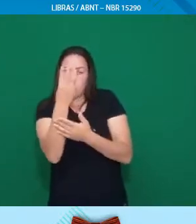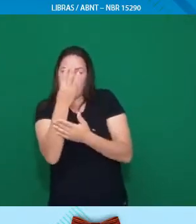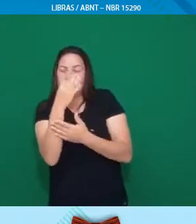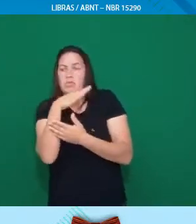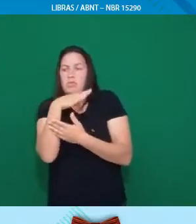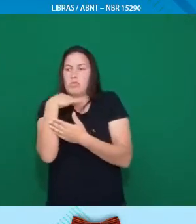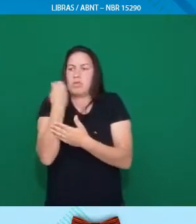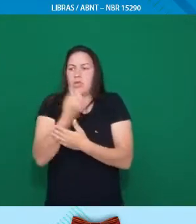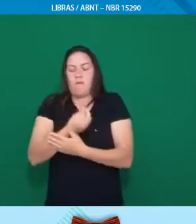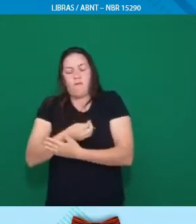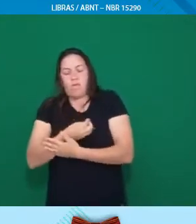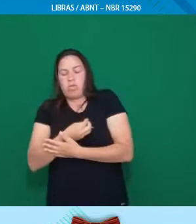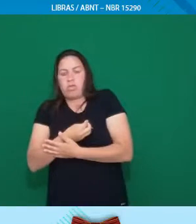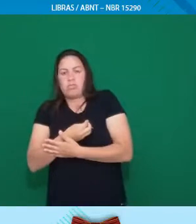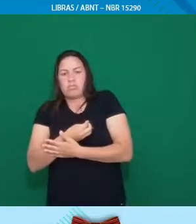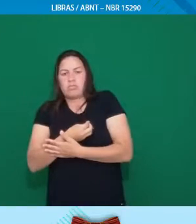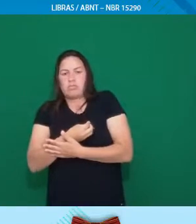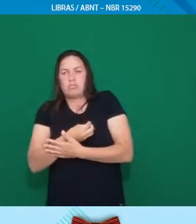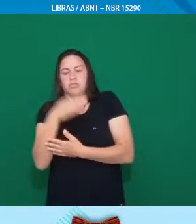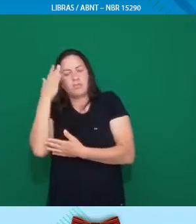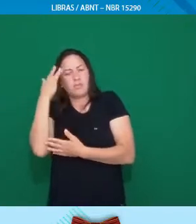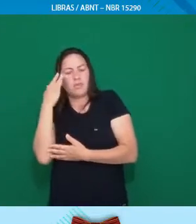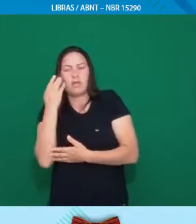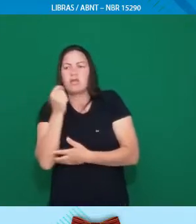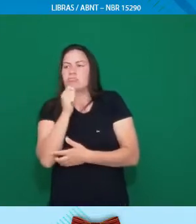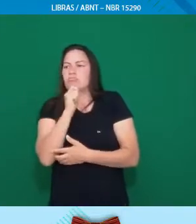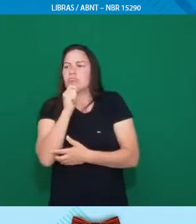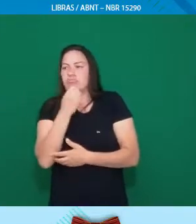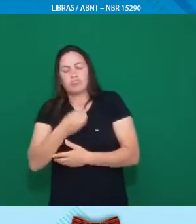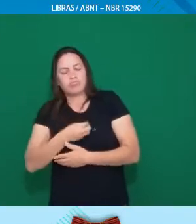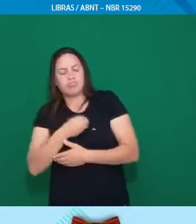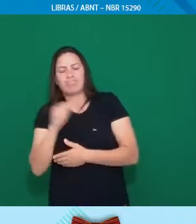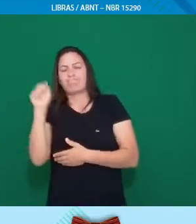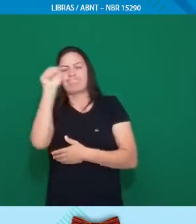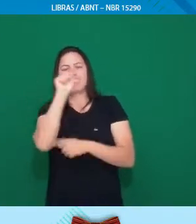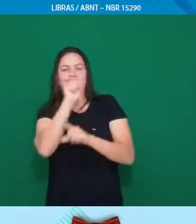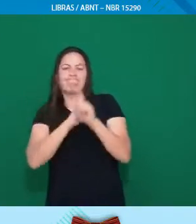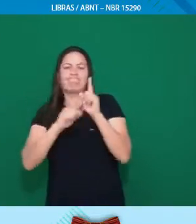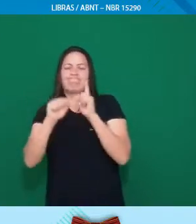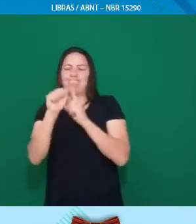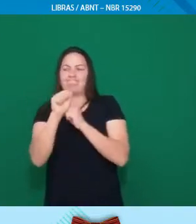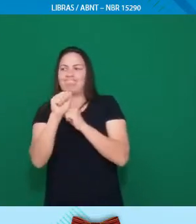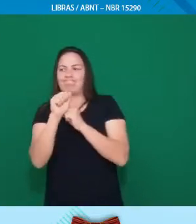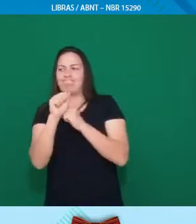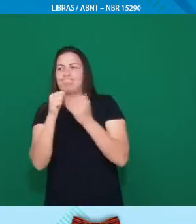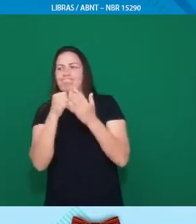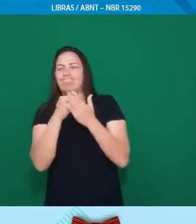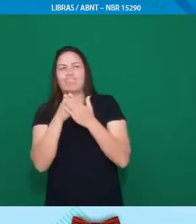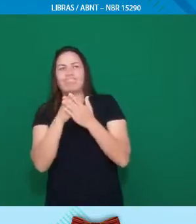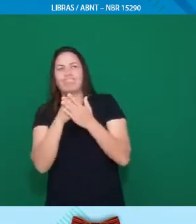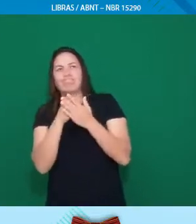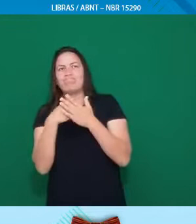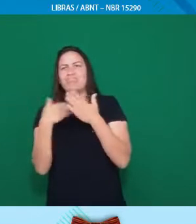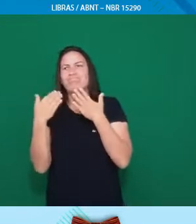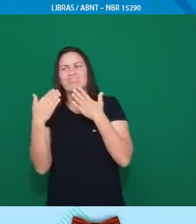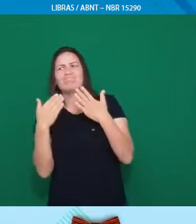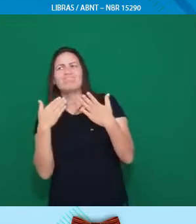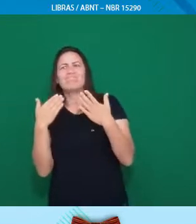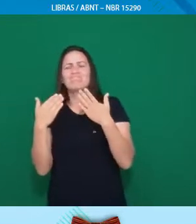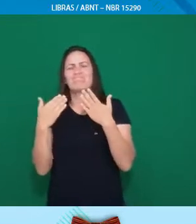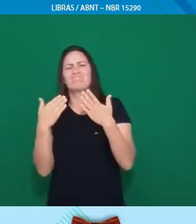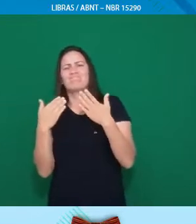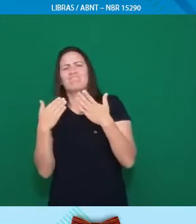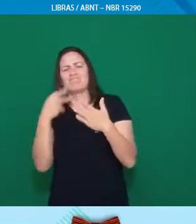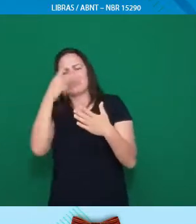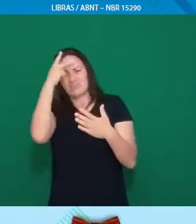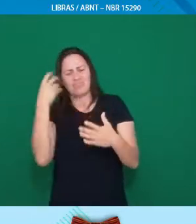é outras três puder se salvar e a gente sabe que hoje a gente vive numa sociedade que ela eu posso ser que ela anda muito estranha